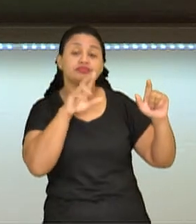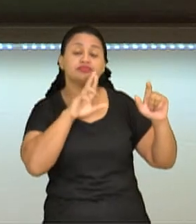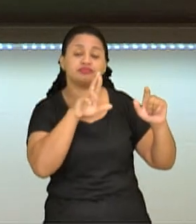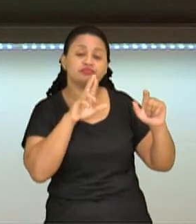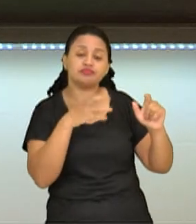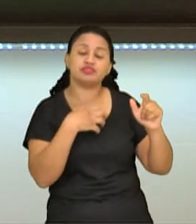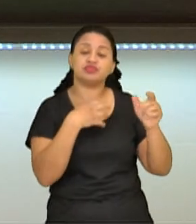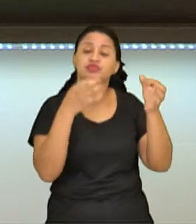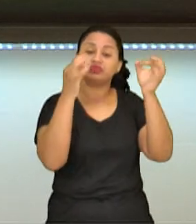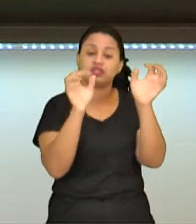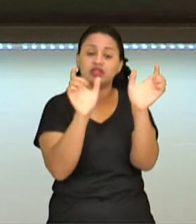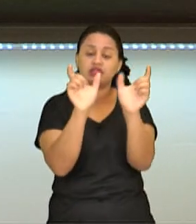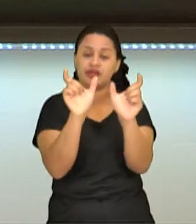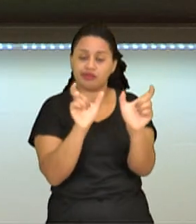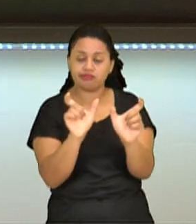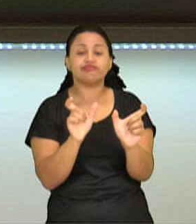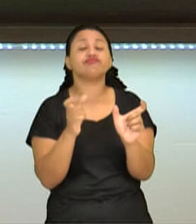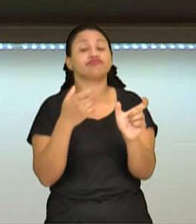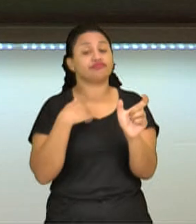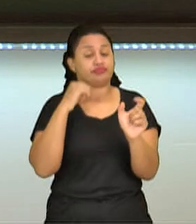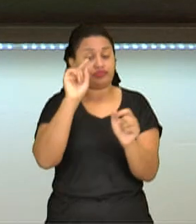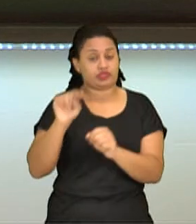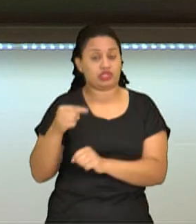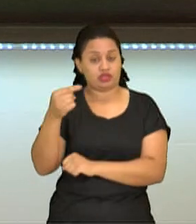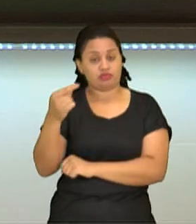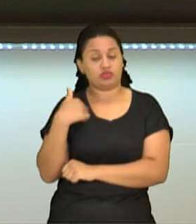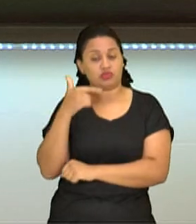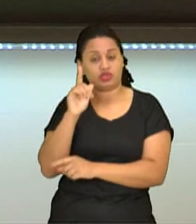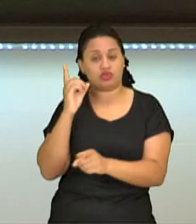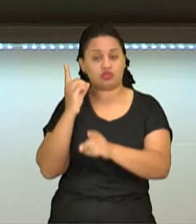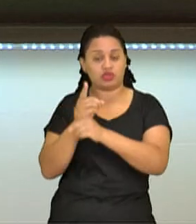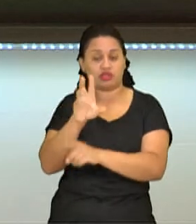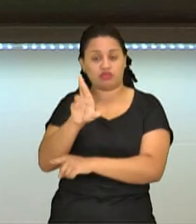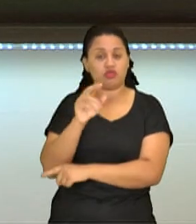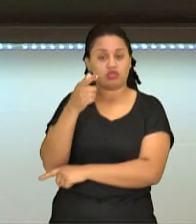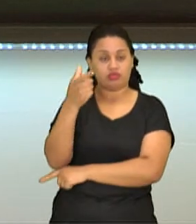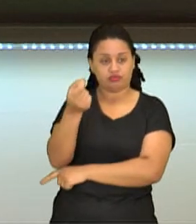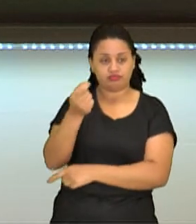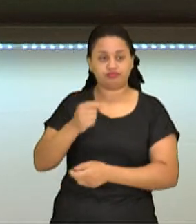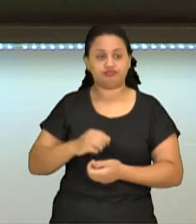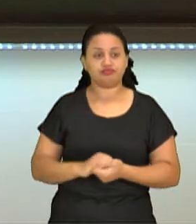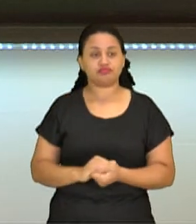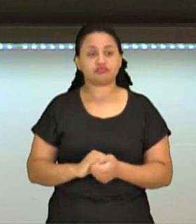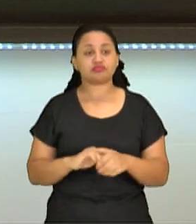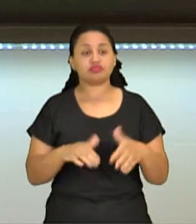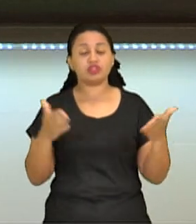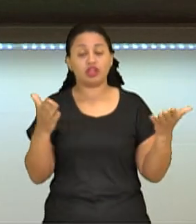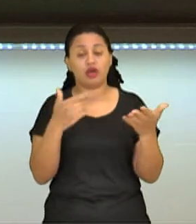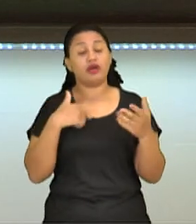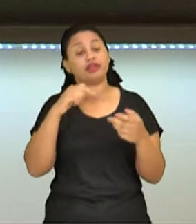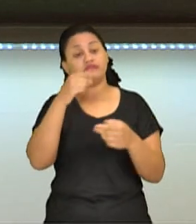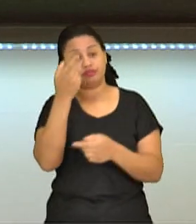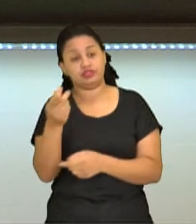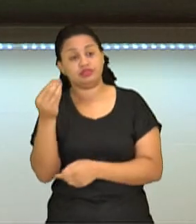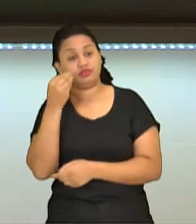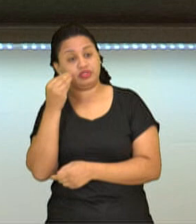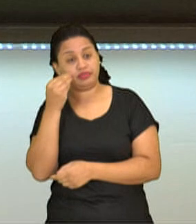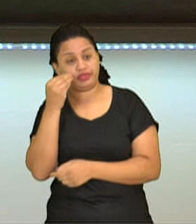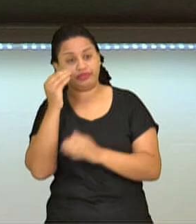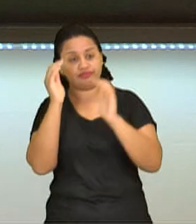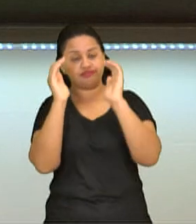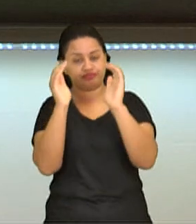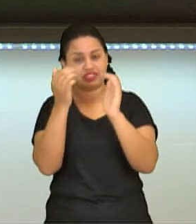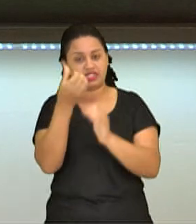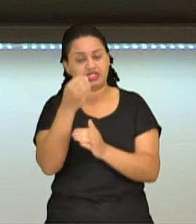esse parênteses, para que essa expressão fique igual a 20, ok? Muito bem. Vou testar aqui, colocar no